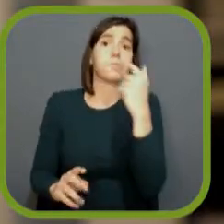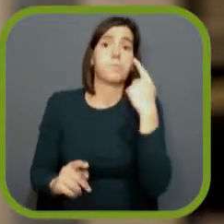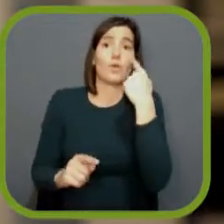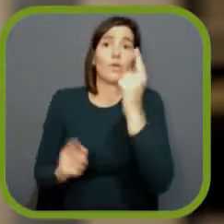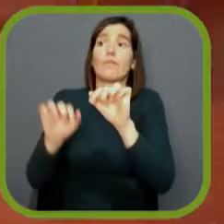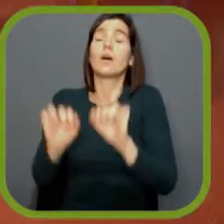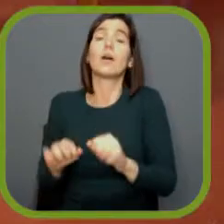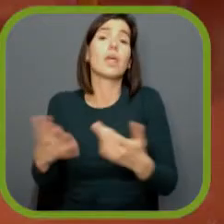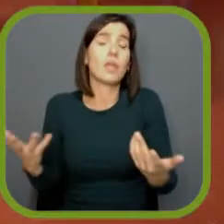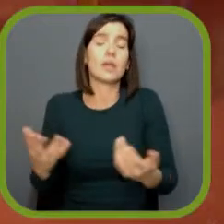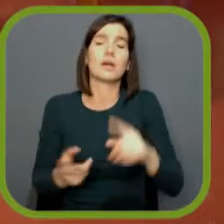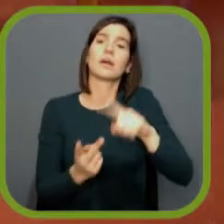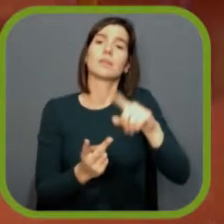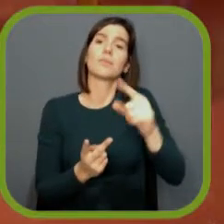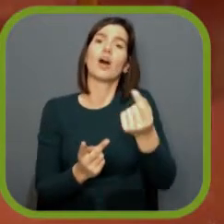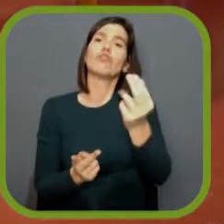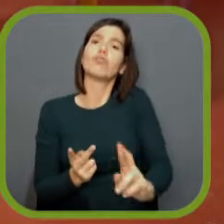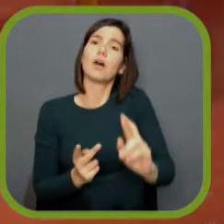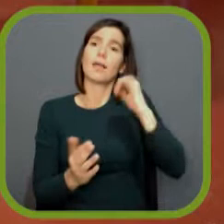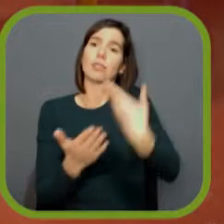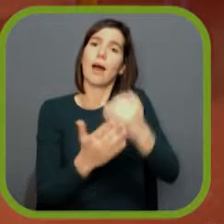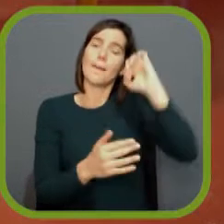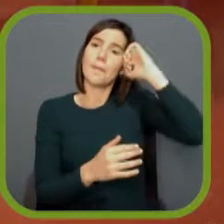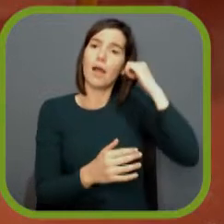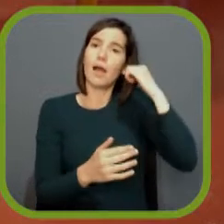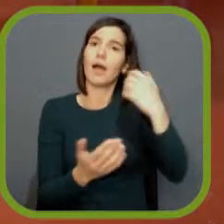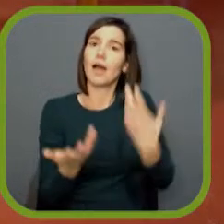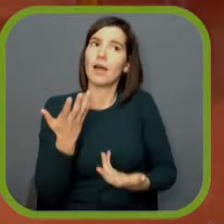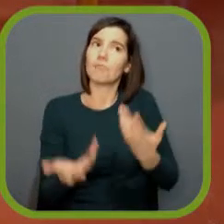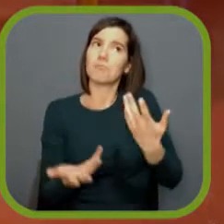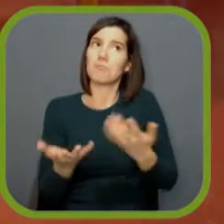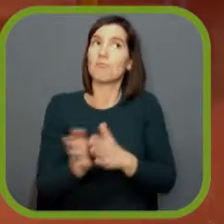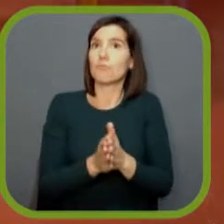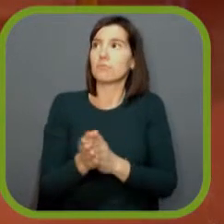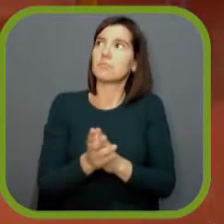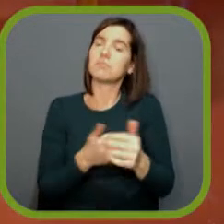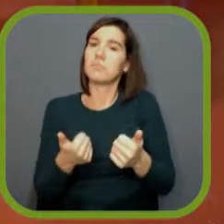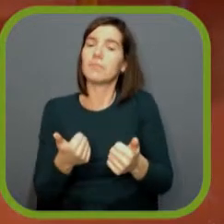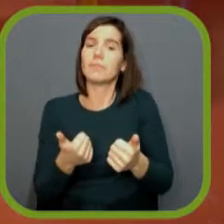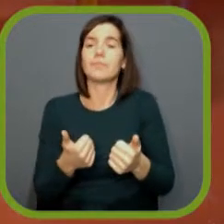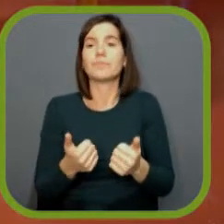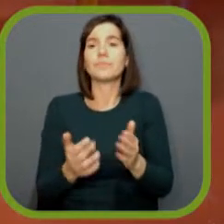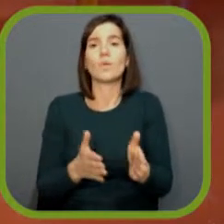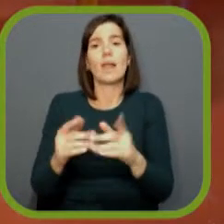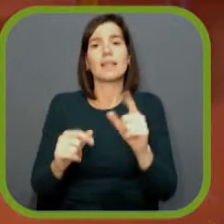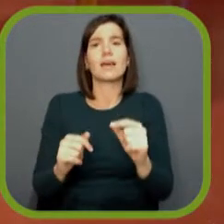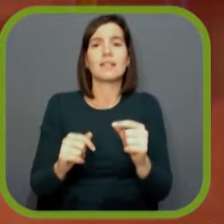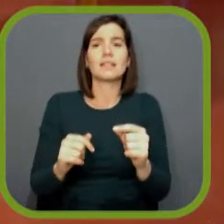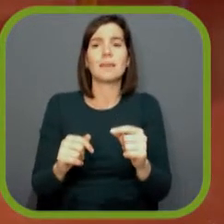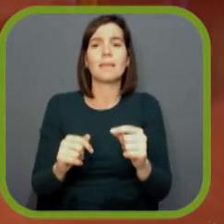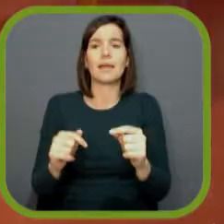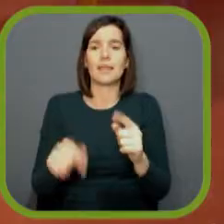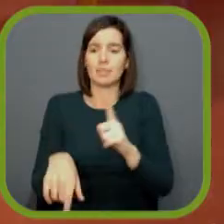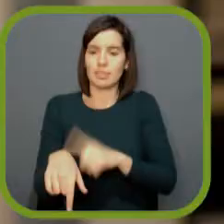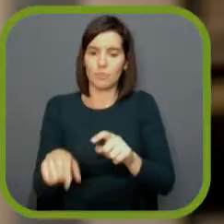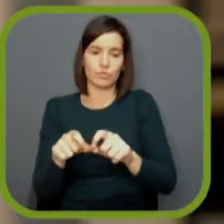É muito reduzida. Em termos de custo-impacto, é extremamente compensador e, ao mesmo tempo, há uma diminuição de